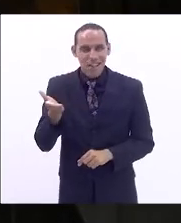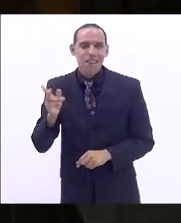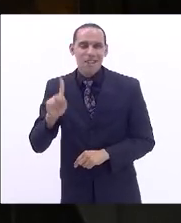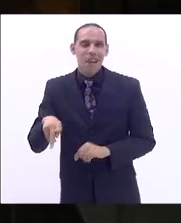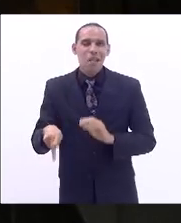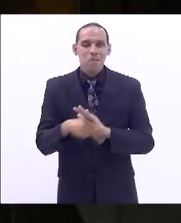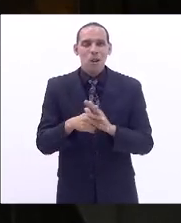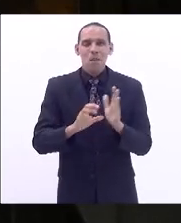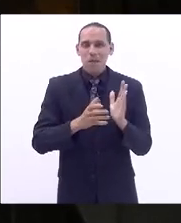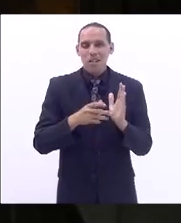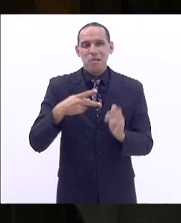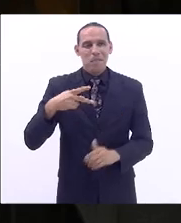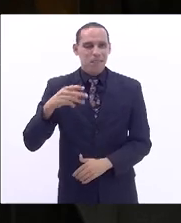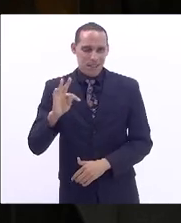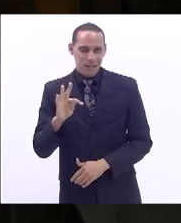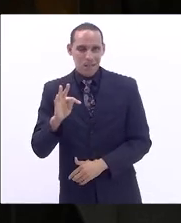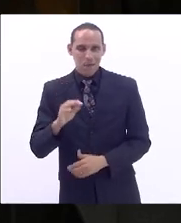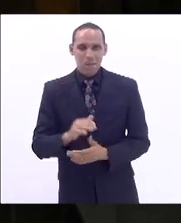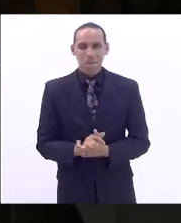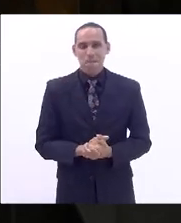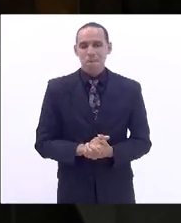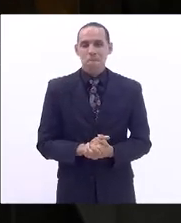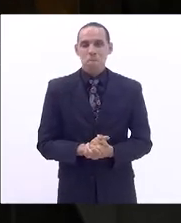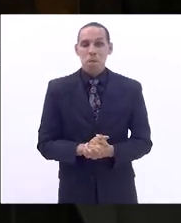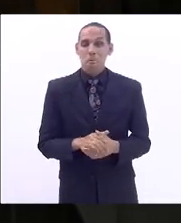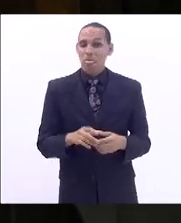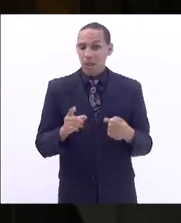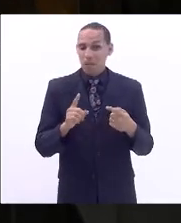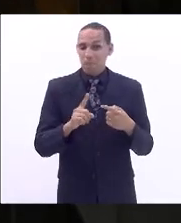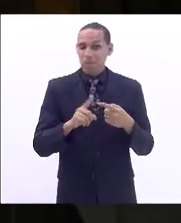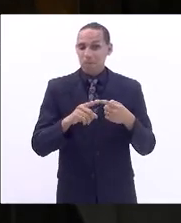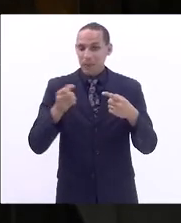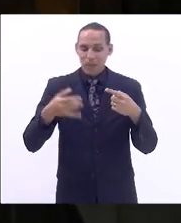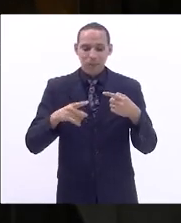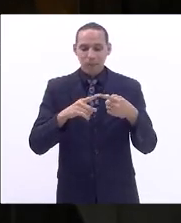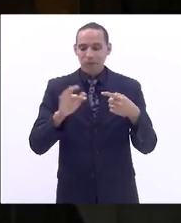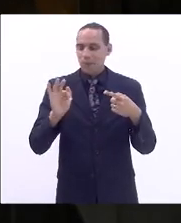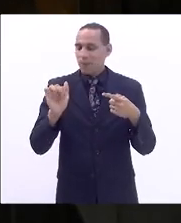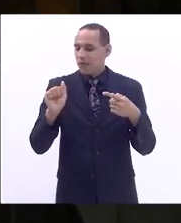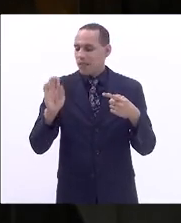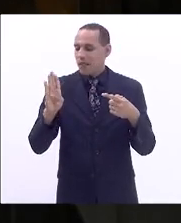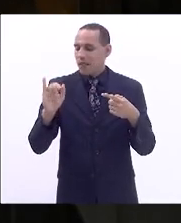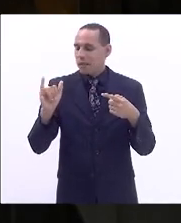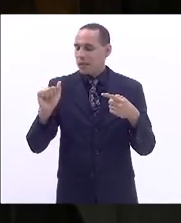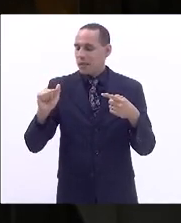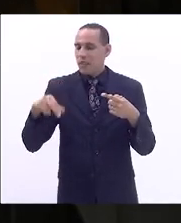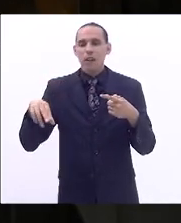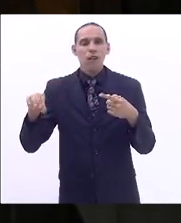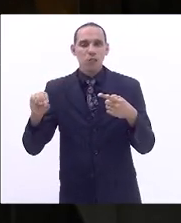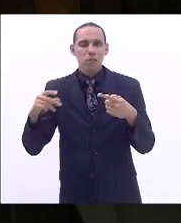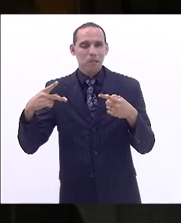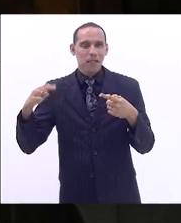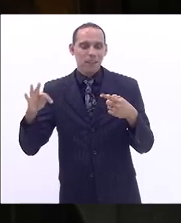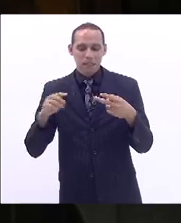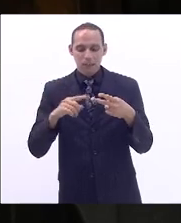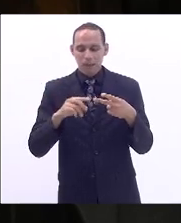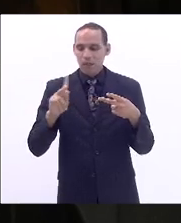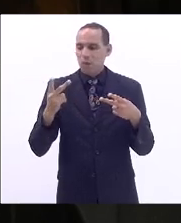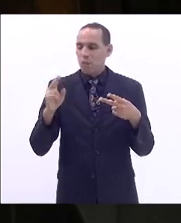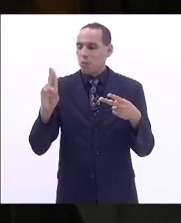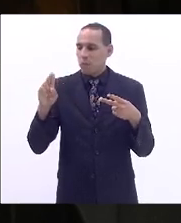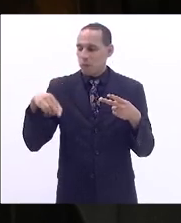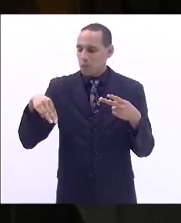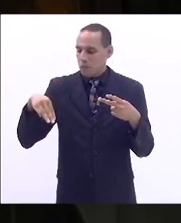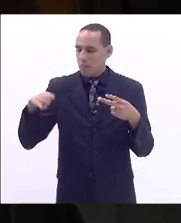do PT tá aqui ó vamos lá Fabiano contarato PT Humberto